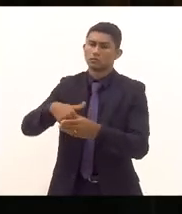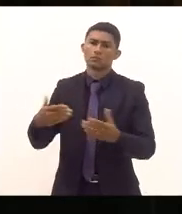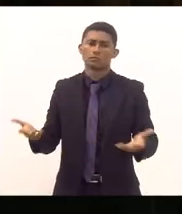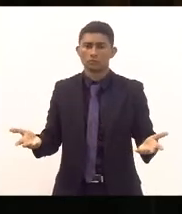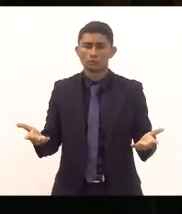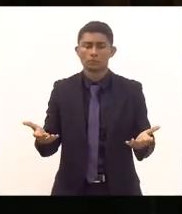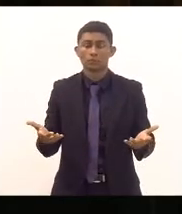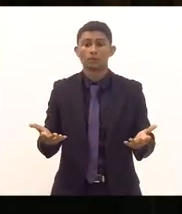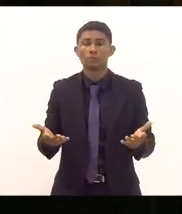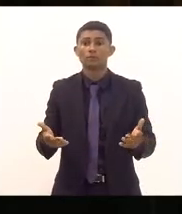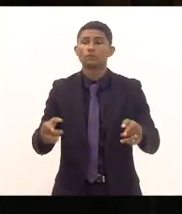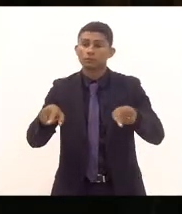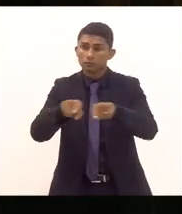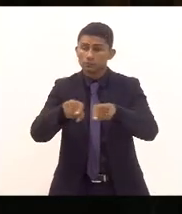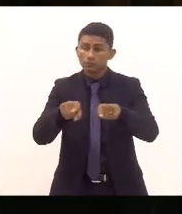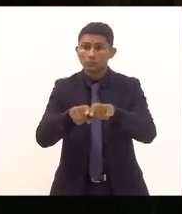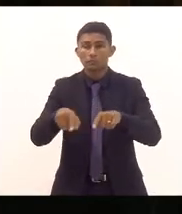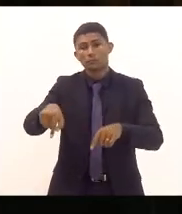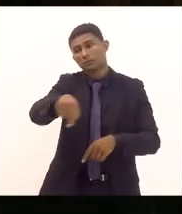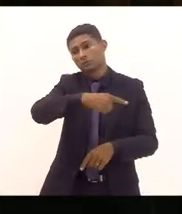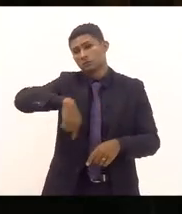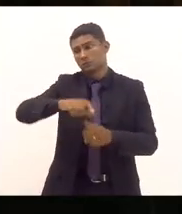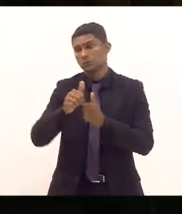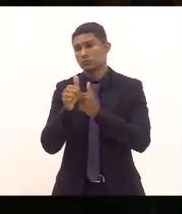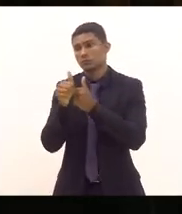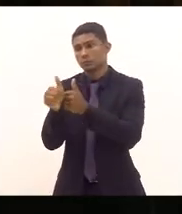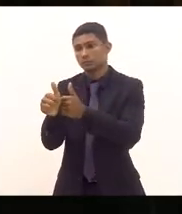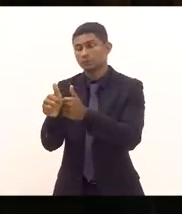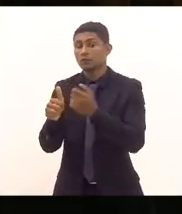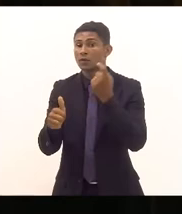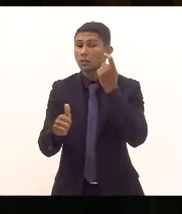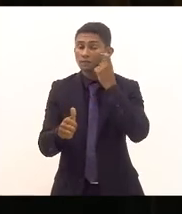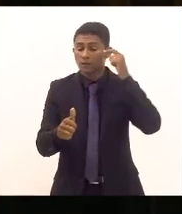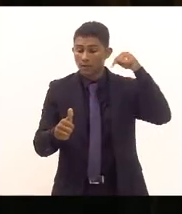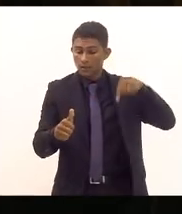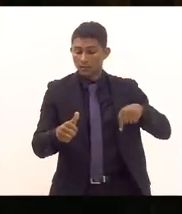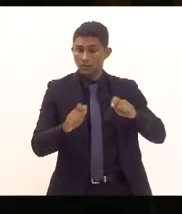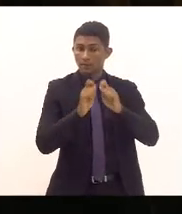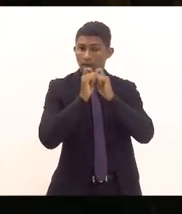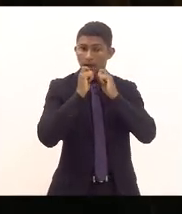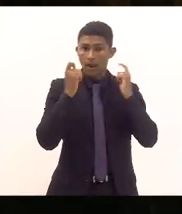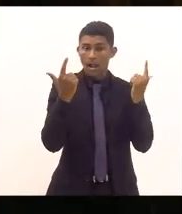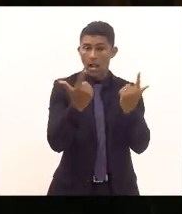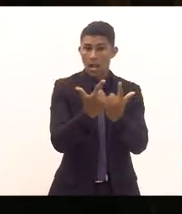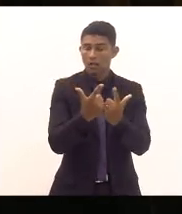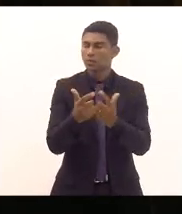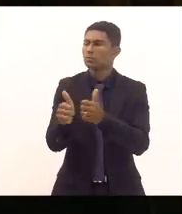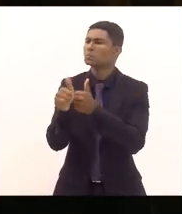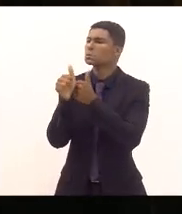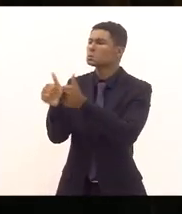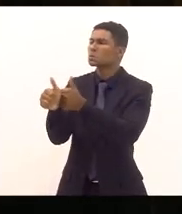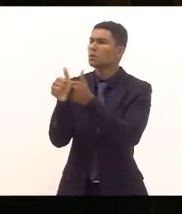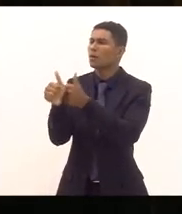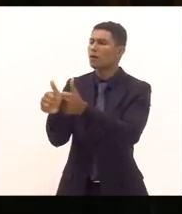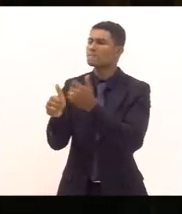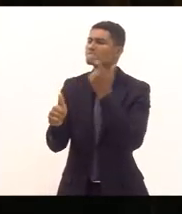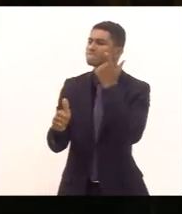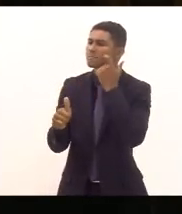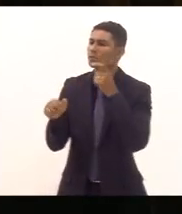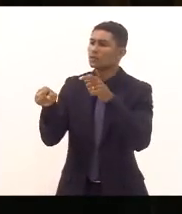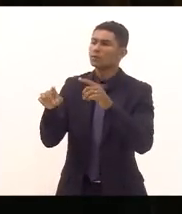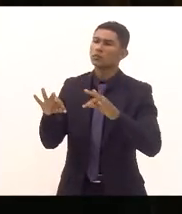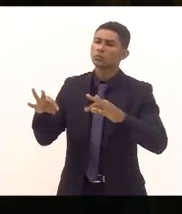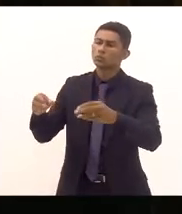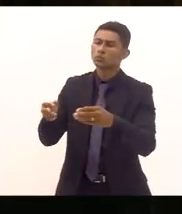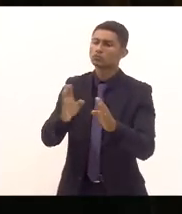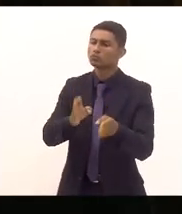inclusive com acompanhamento de uma diligência externa do Parlamento Fluminense acompanhar para que é o co a